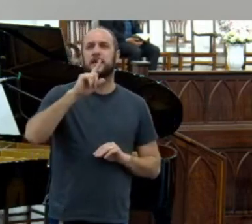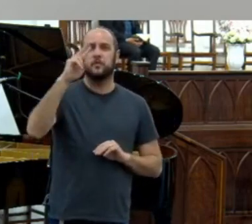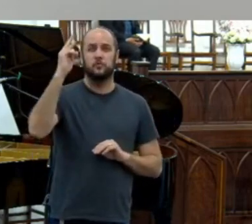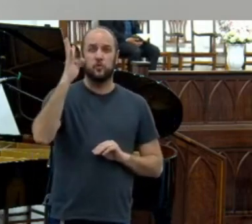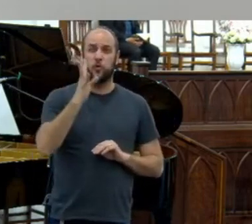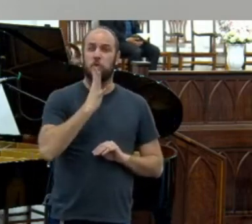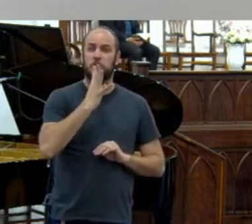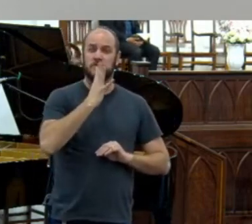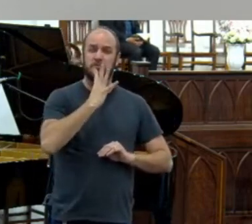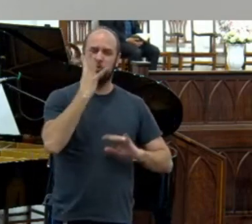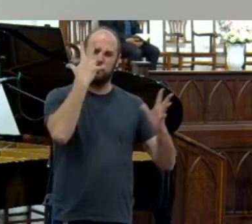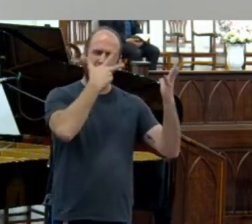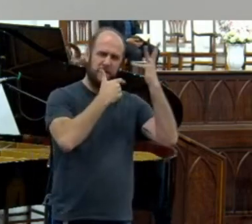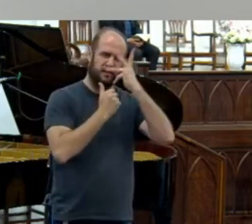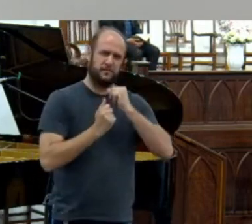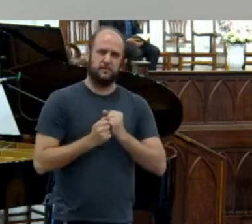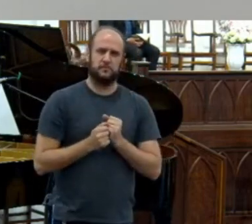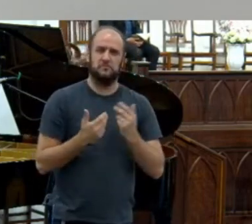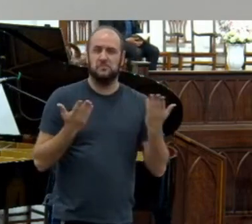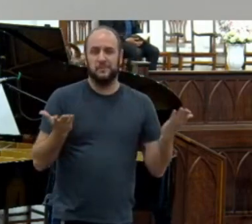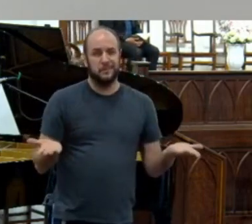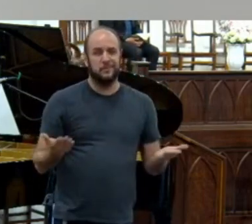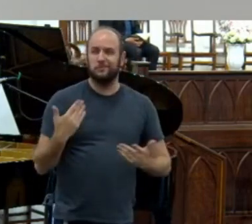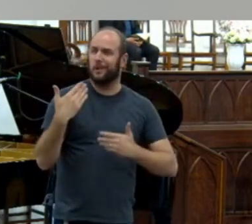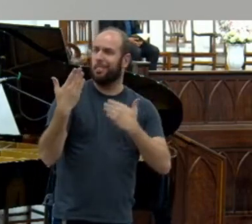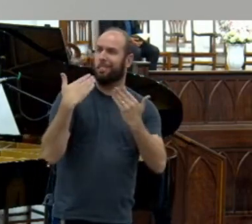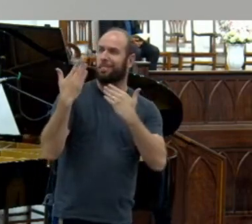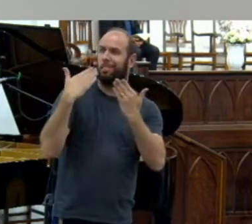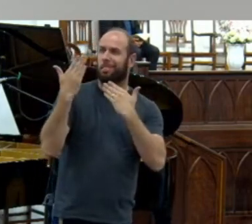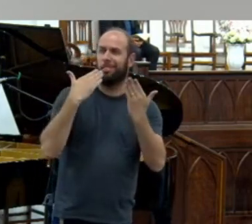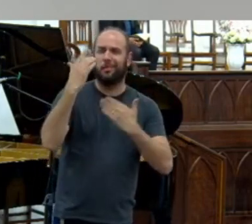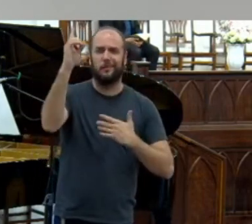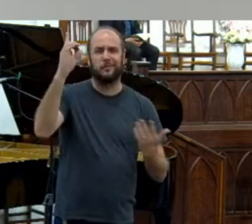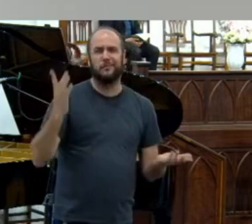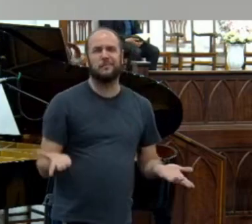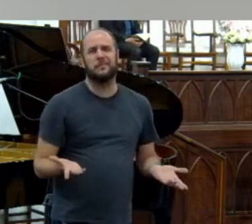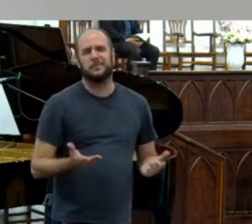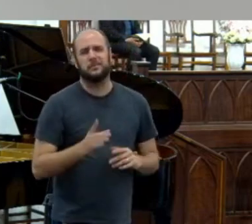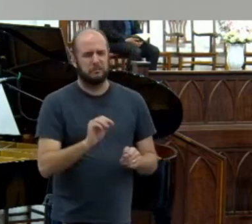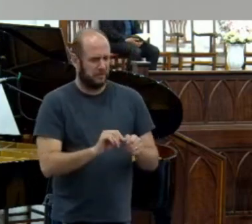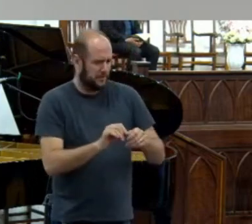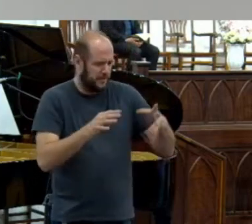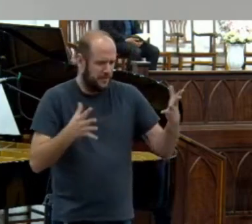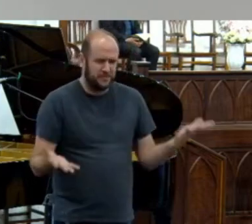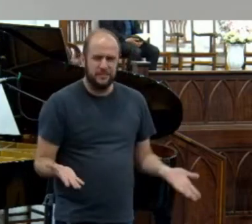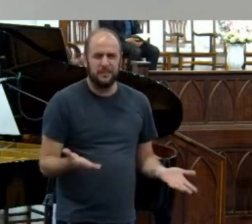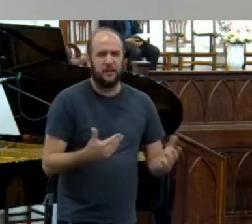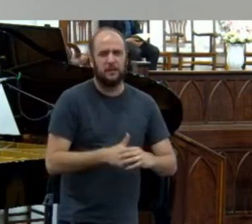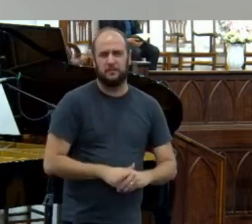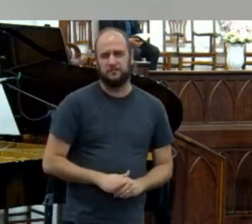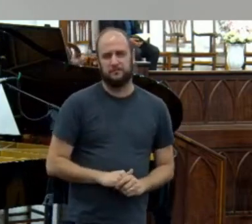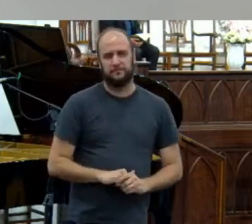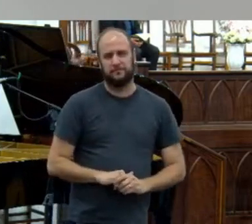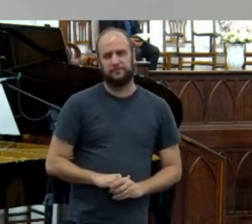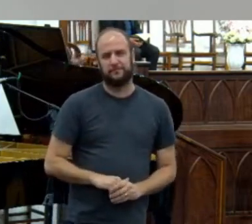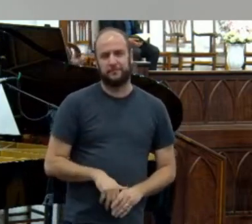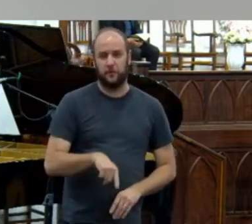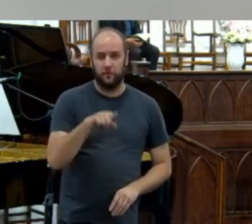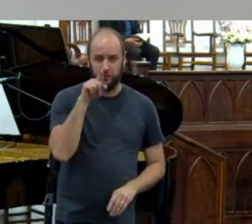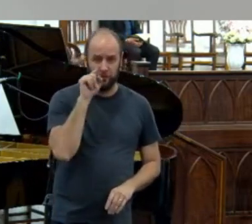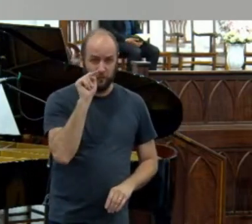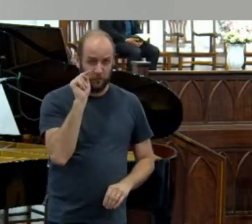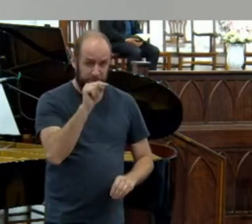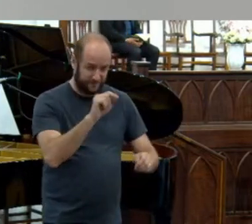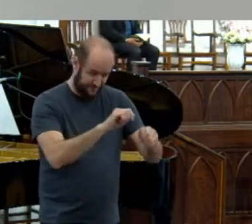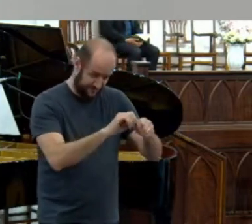Portanto, não discutas comigo como eu te fiz, homem. Tu és feitura,